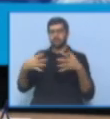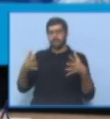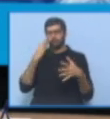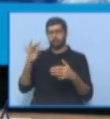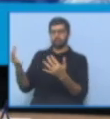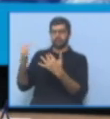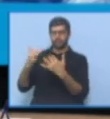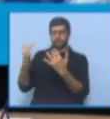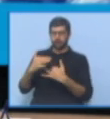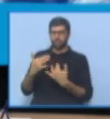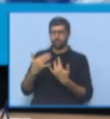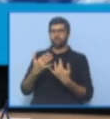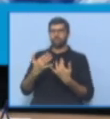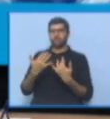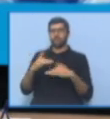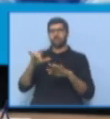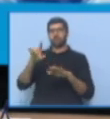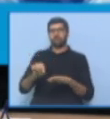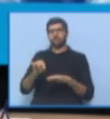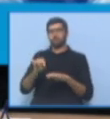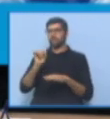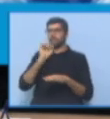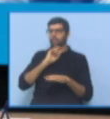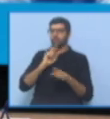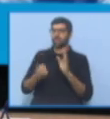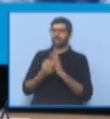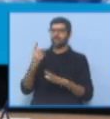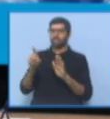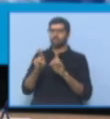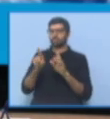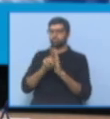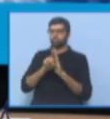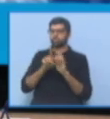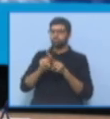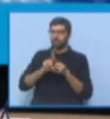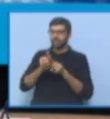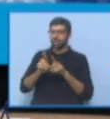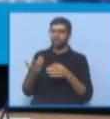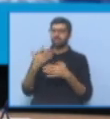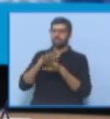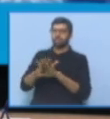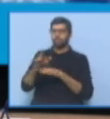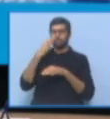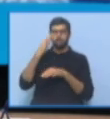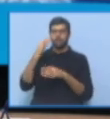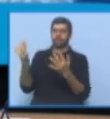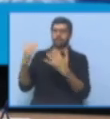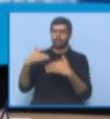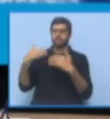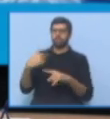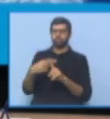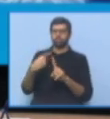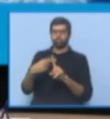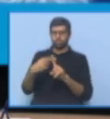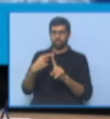migrantes, mas também pudesse ter políticas de integração de migrantes mais positivas para